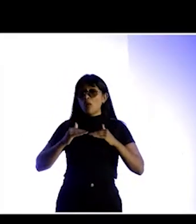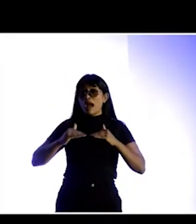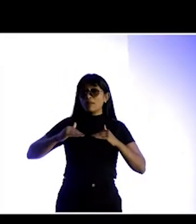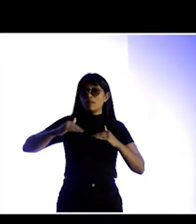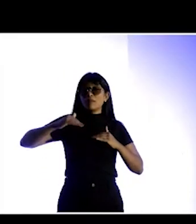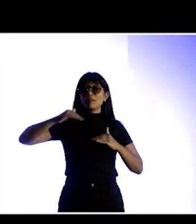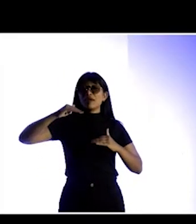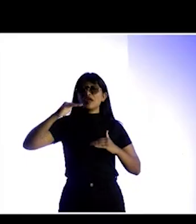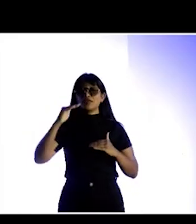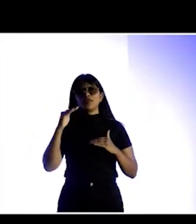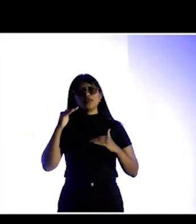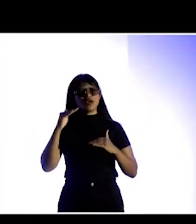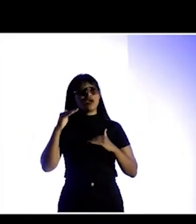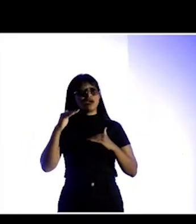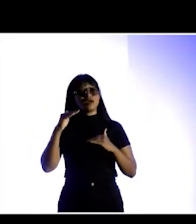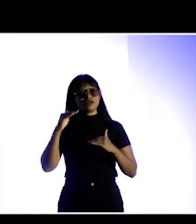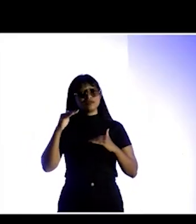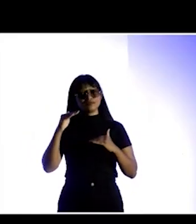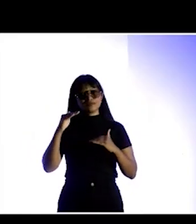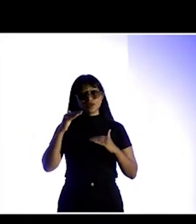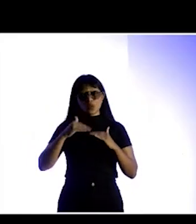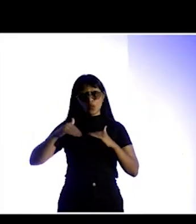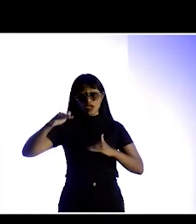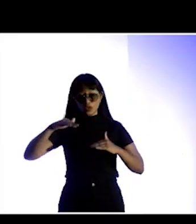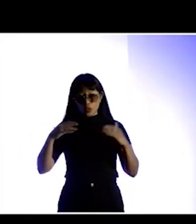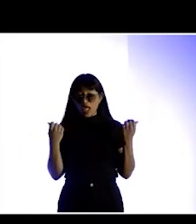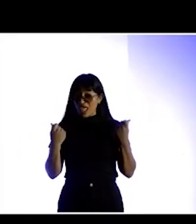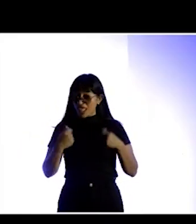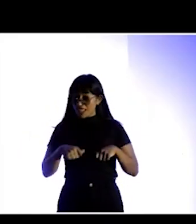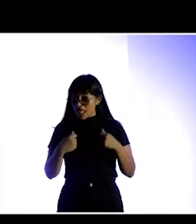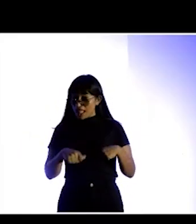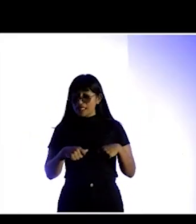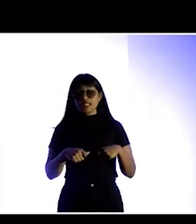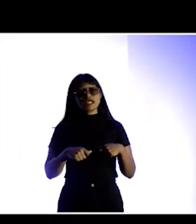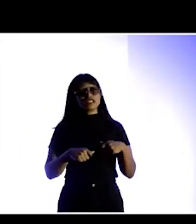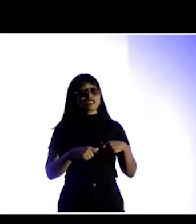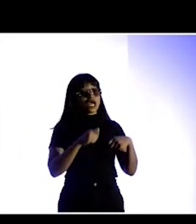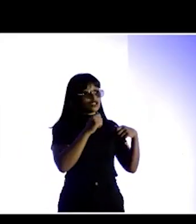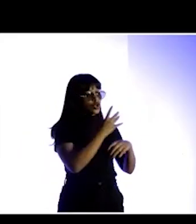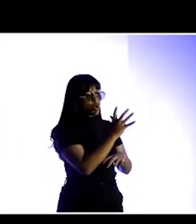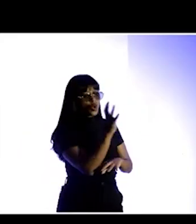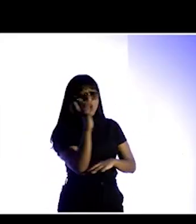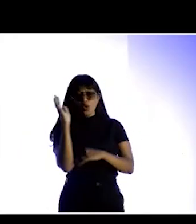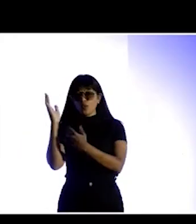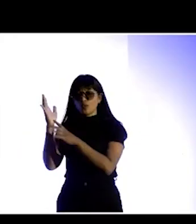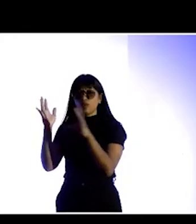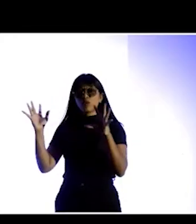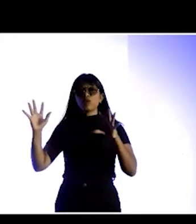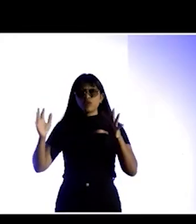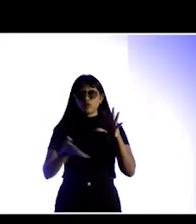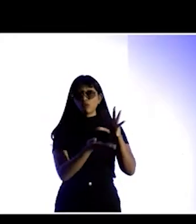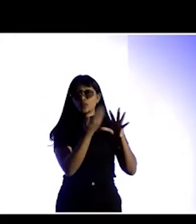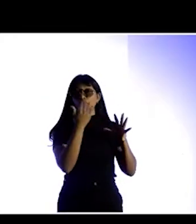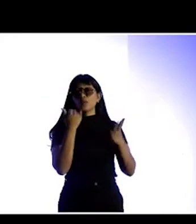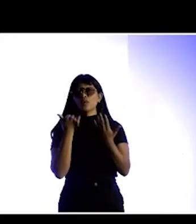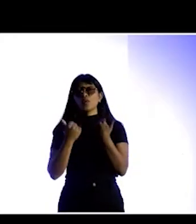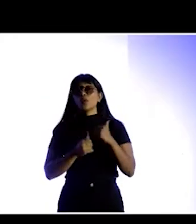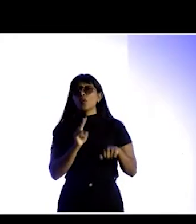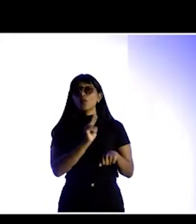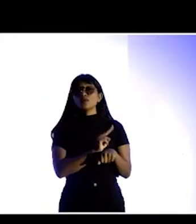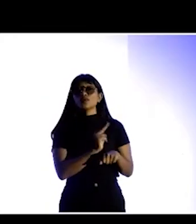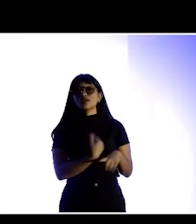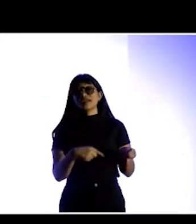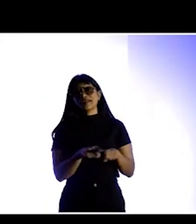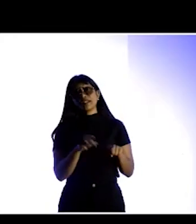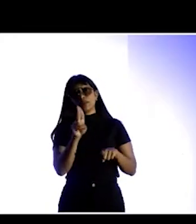toda a região do Brasil, isso significa aumento da necessidade hídrica de culturas agrícolas, o que vai levar a um aumento da necessidade de